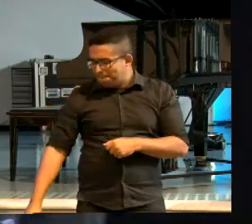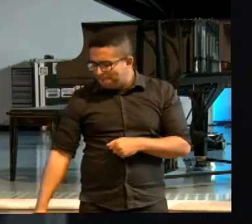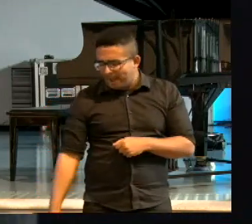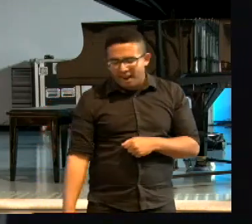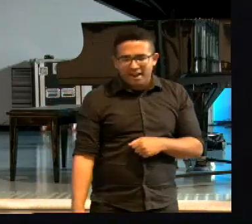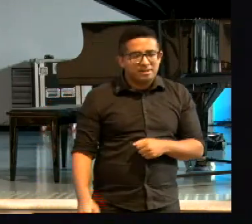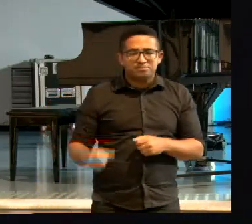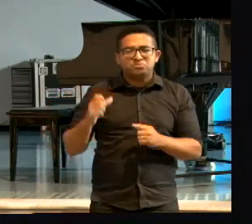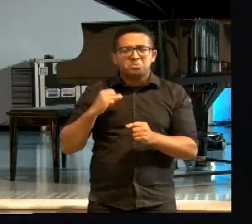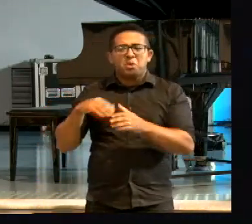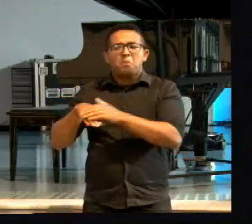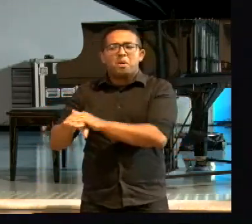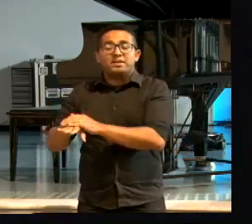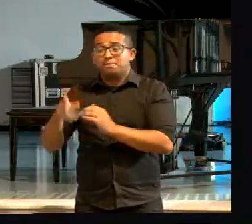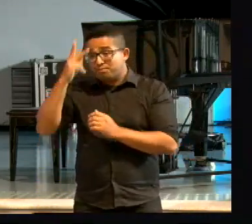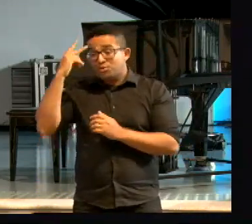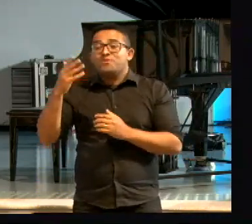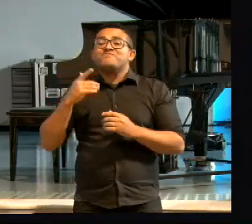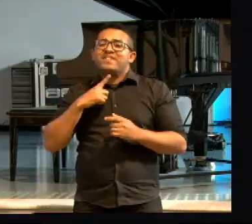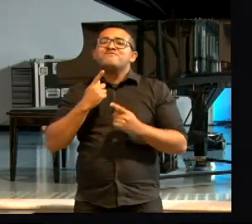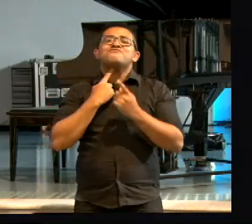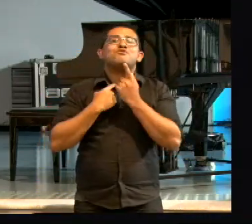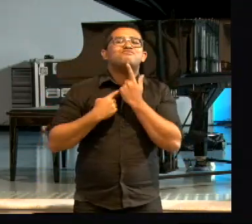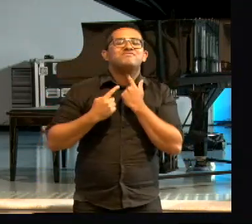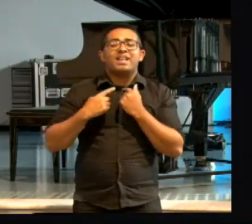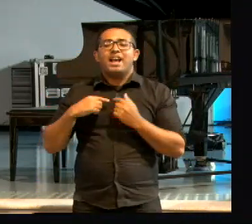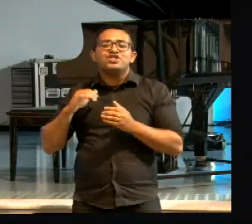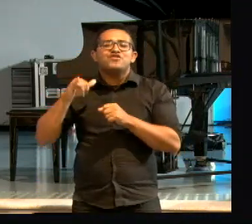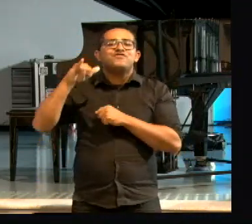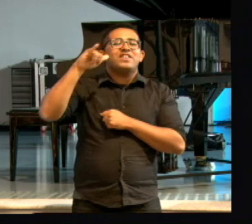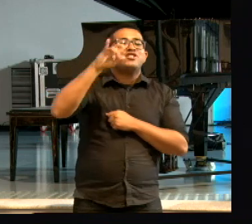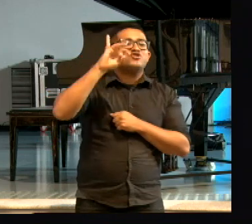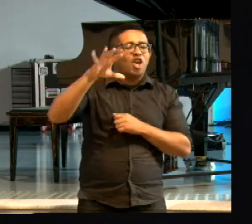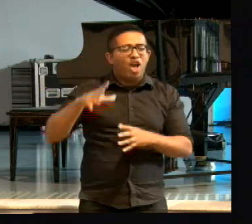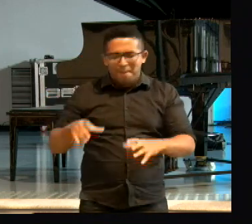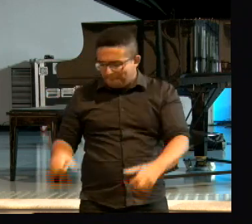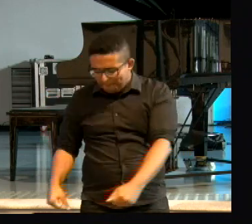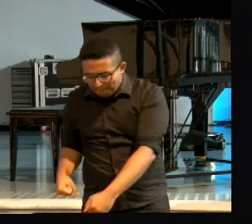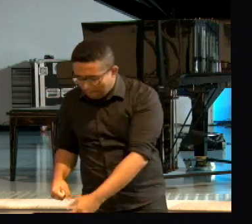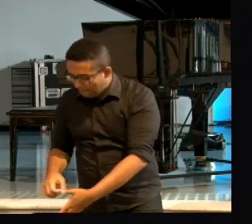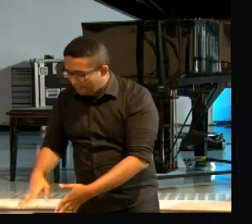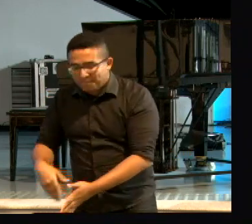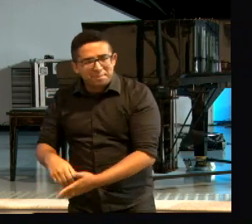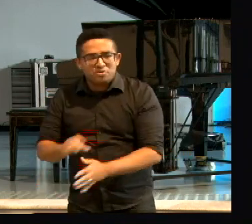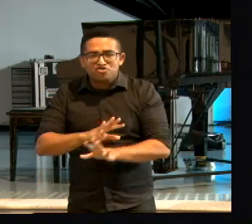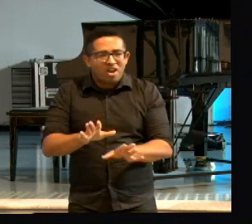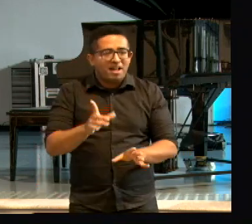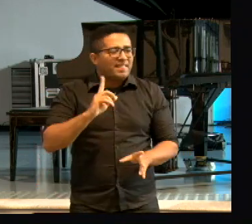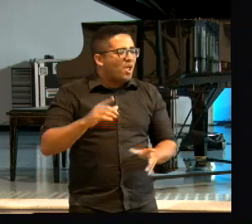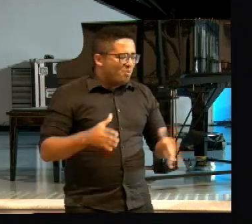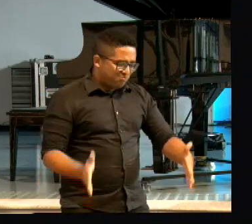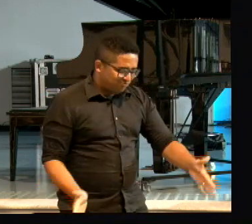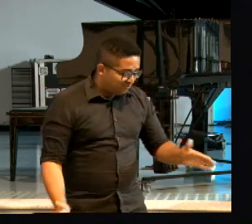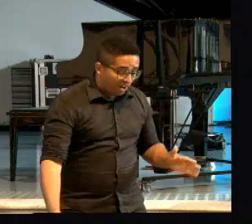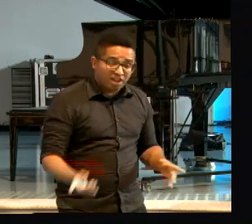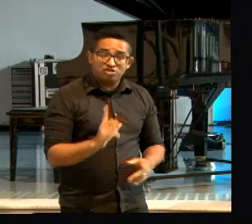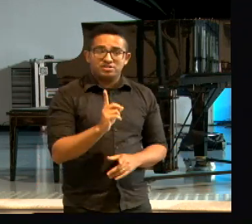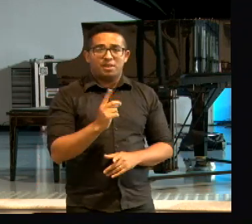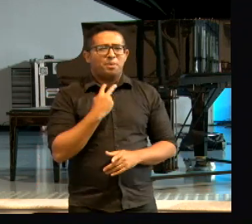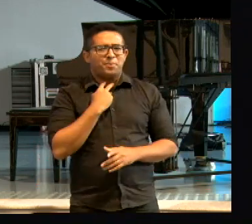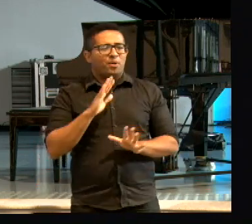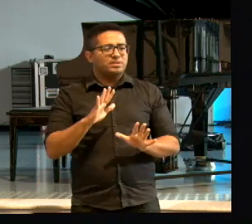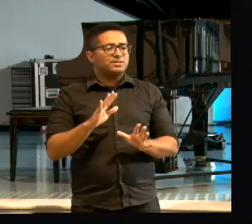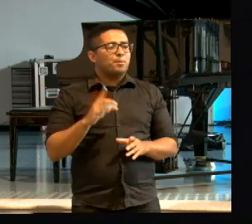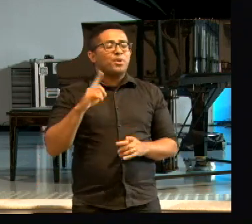com que a maioria se encorajasse a viajar apenas com a mala de mão, foi uma choradeira e um protesto de muita gente. Porque, às vezes, por uma